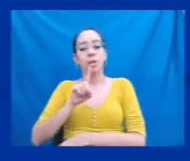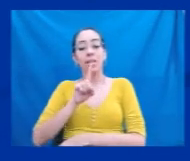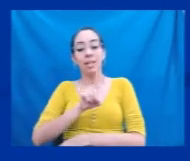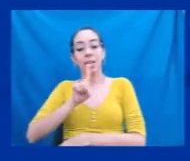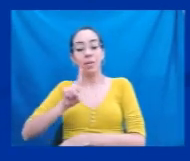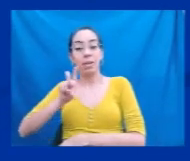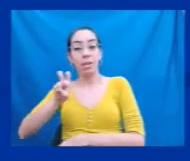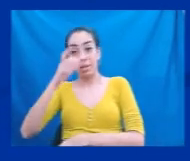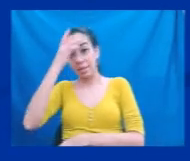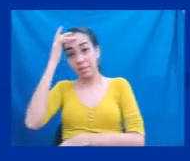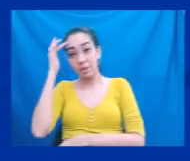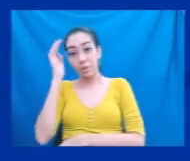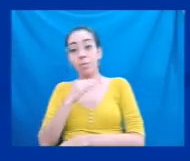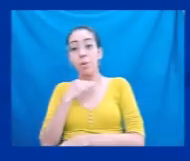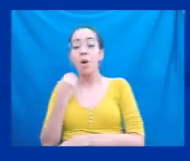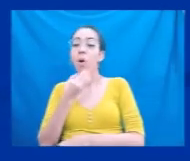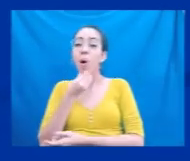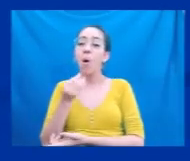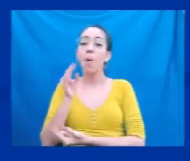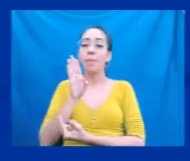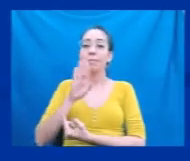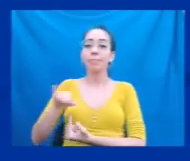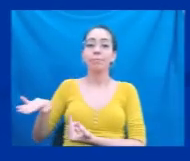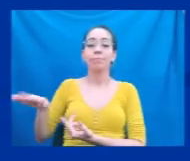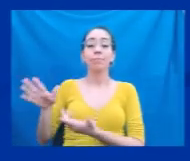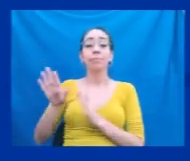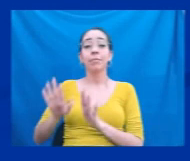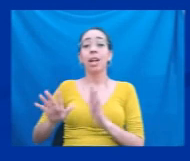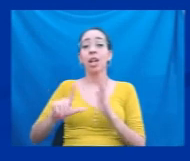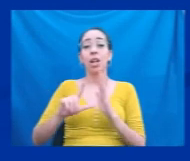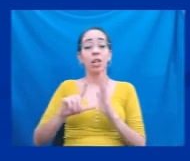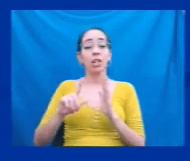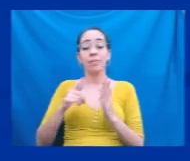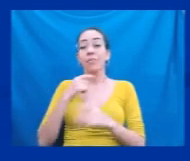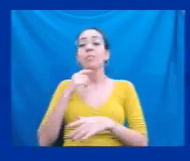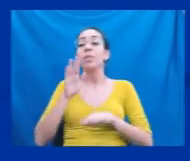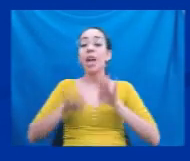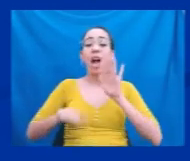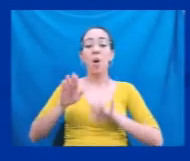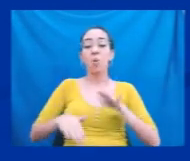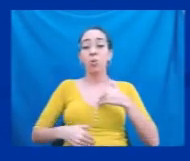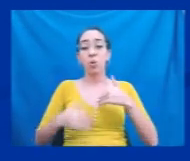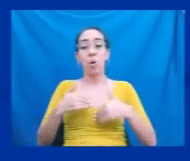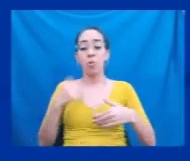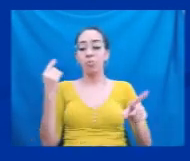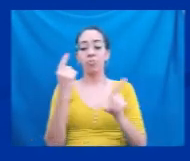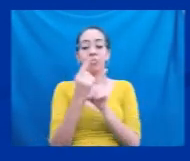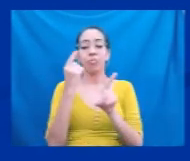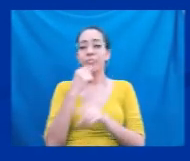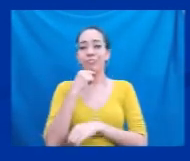dia. E, né, no final, lá, 7 corpos nunca foram encontrados. Tamanho foi o impacto dessa explosão.